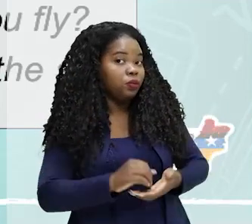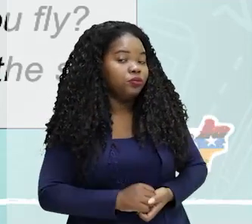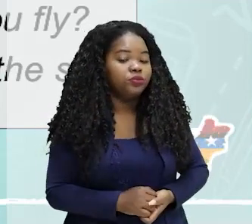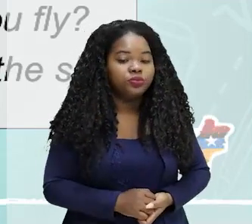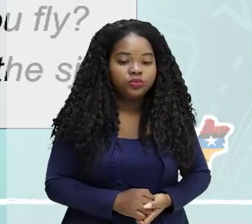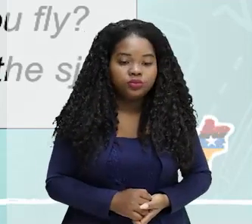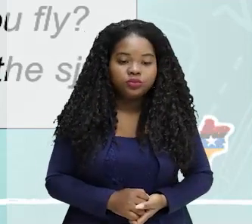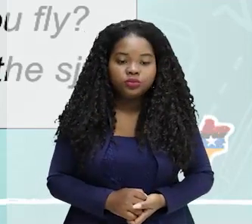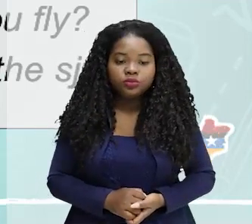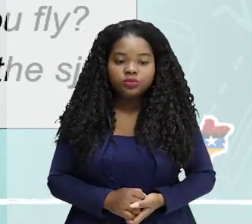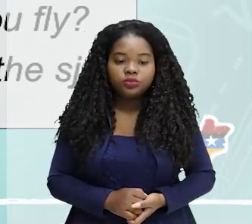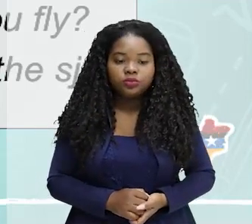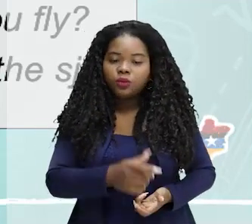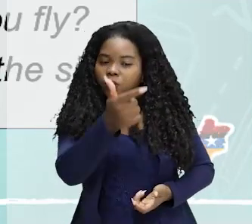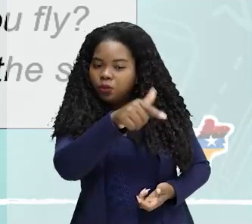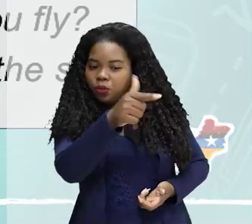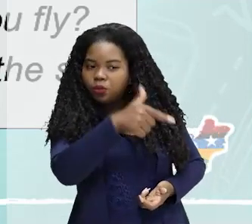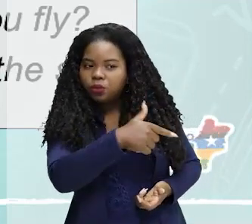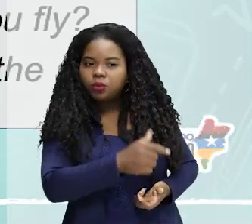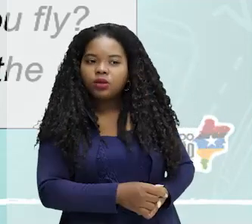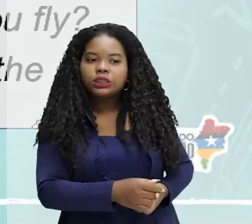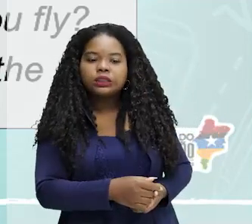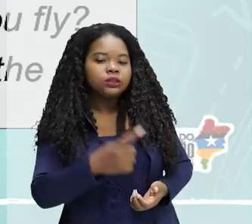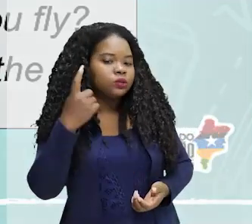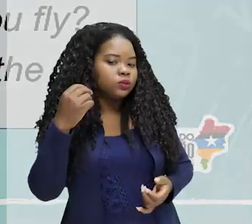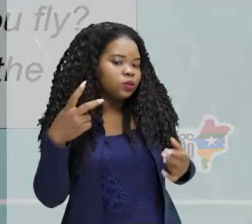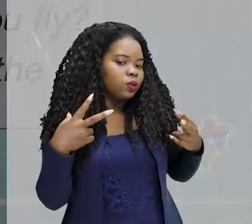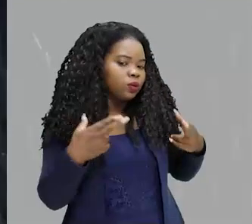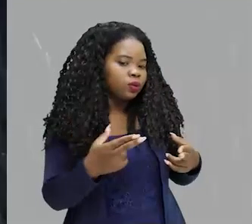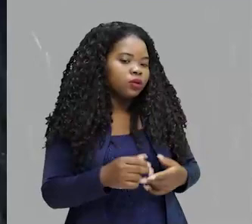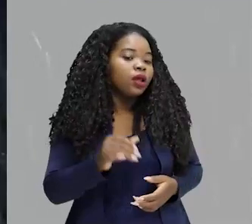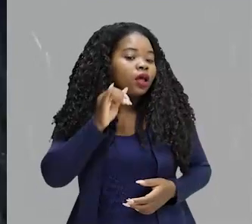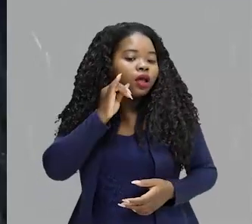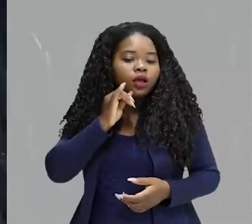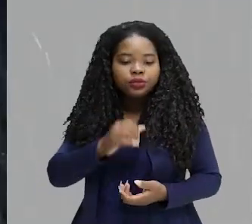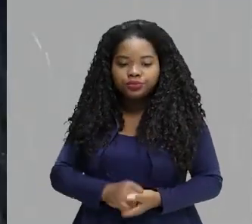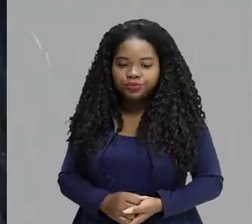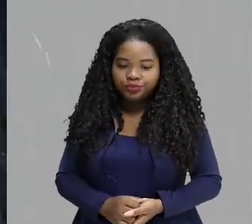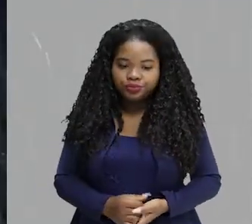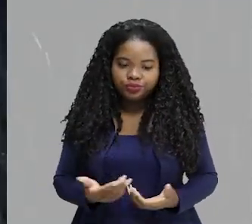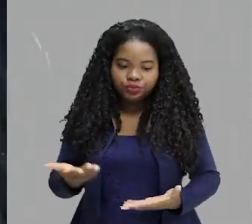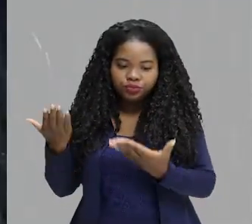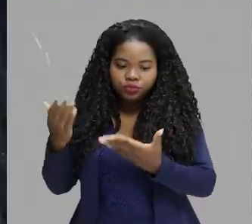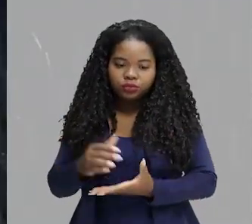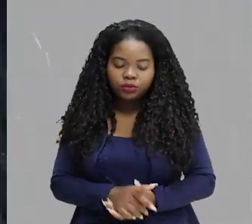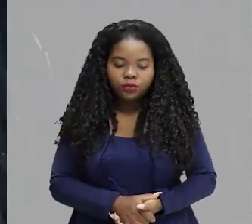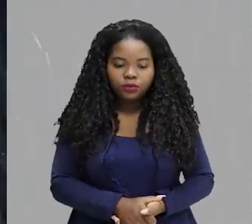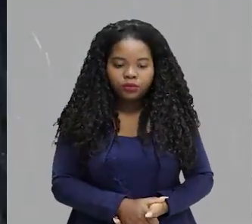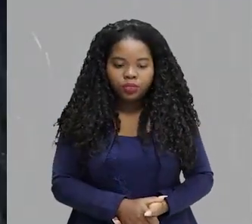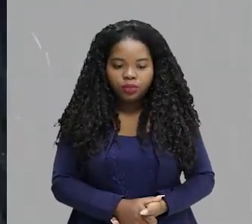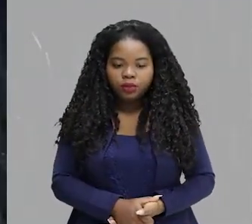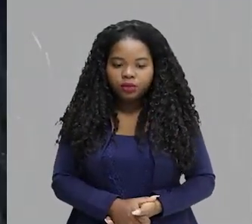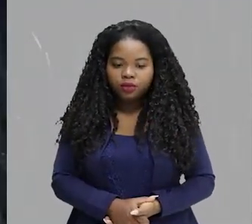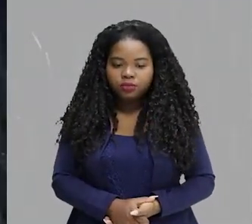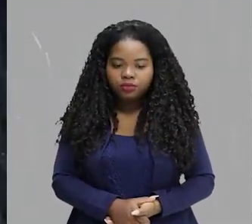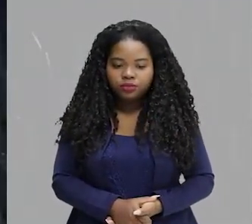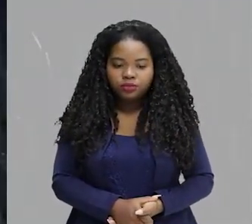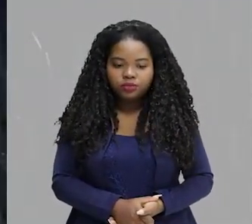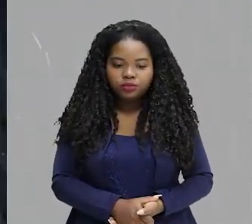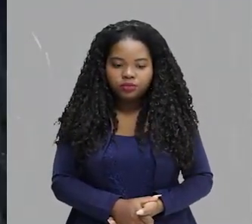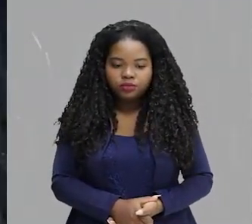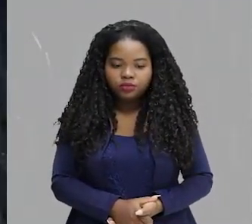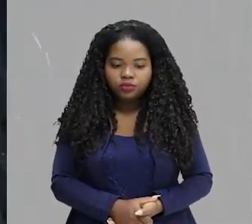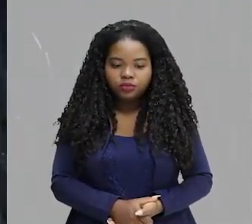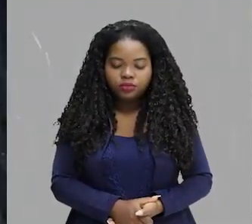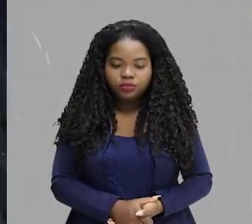representação, uma repetição do mesmo som. Tá? Então, por exemplo, The Beautiful Black Bunny Breaking Betsy's